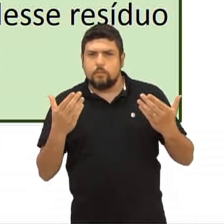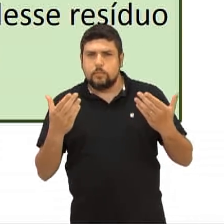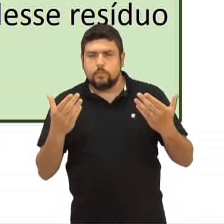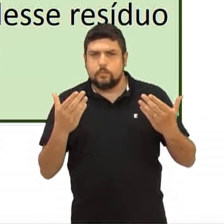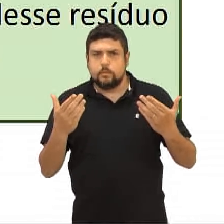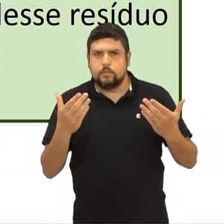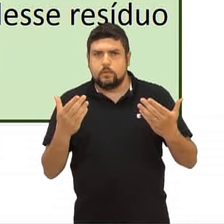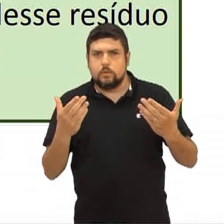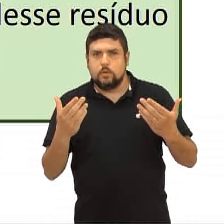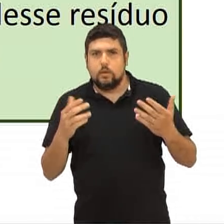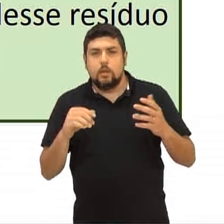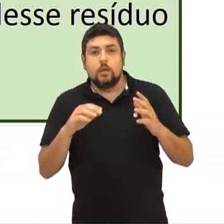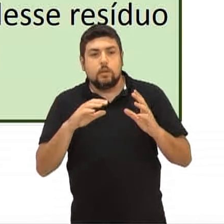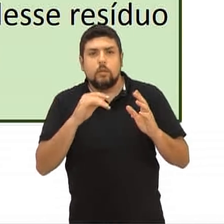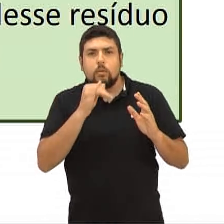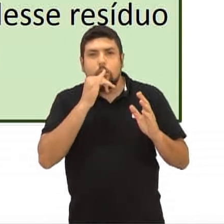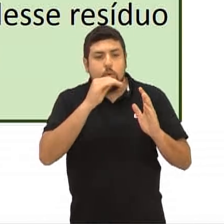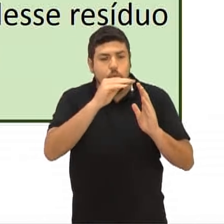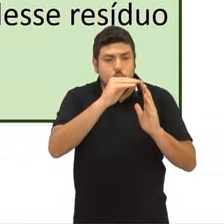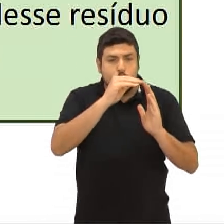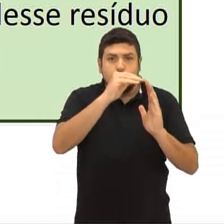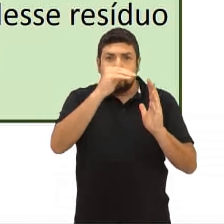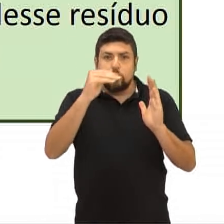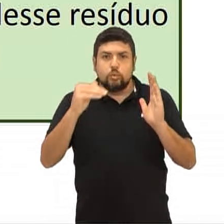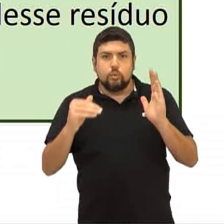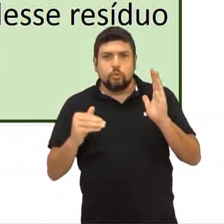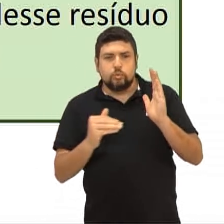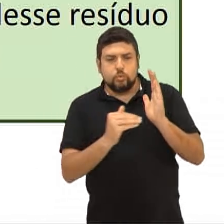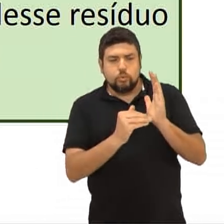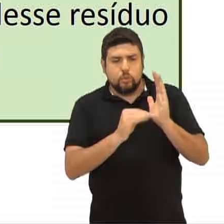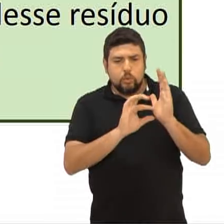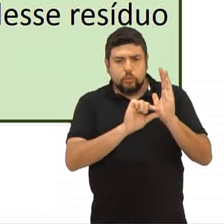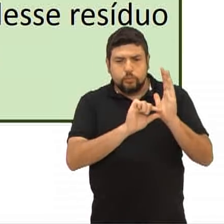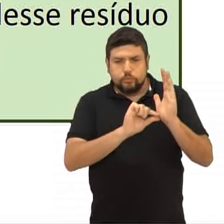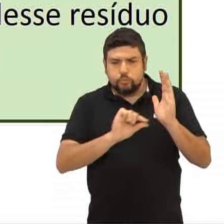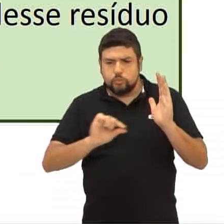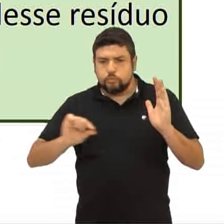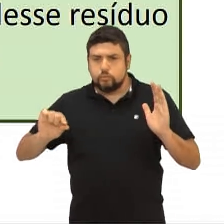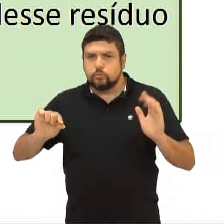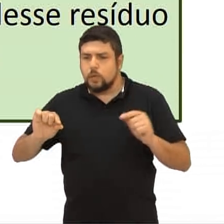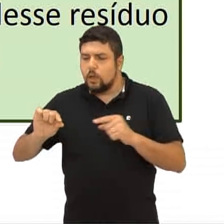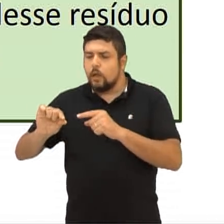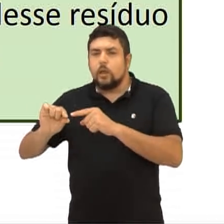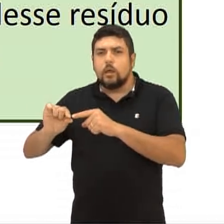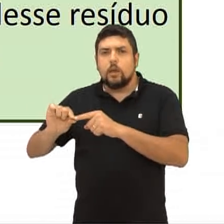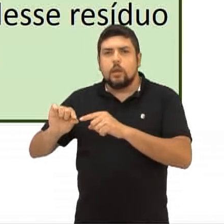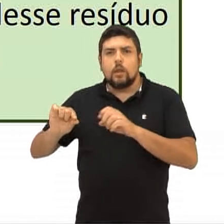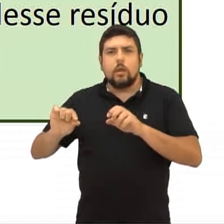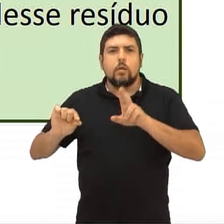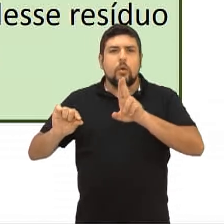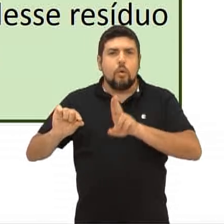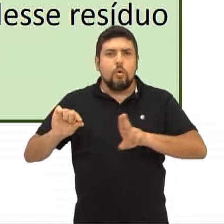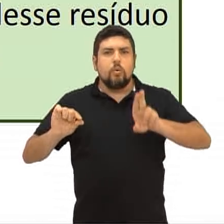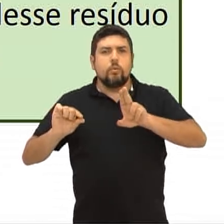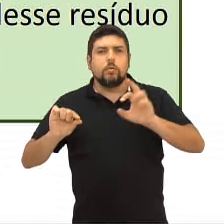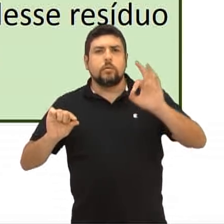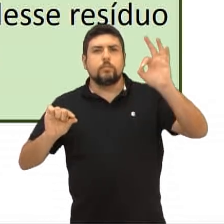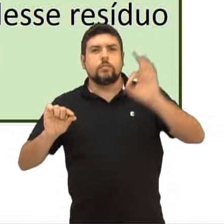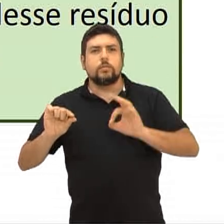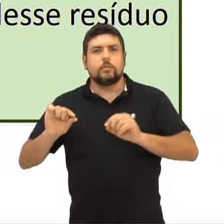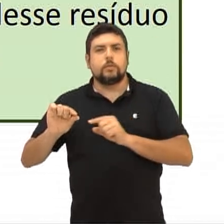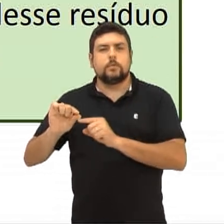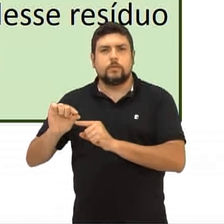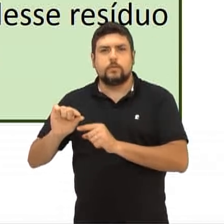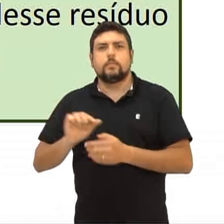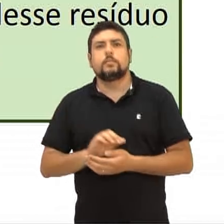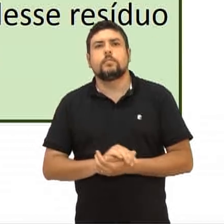em relação ao todo. Você teria um todo e é parte desse todo. De acordo com